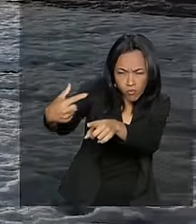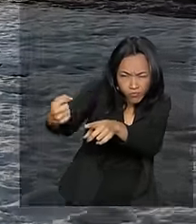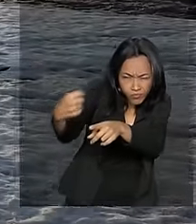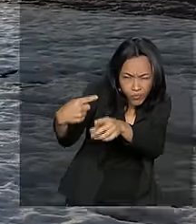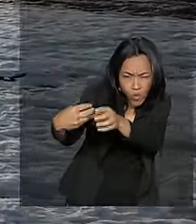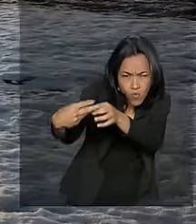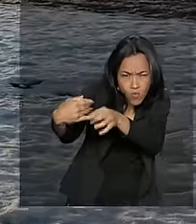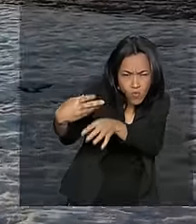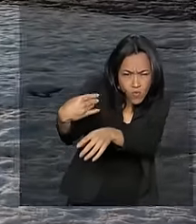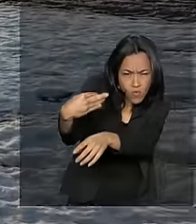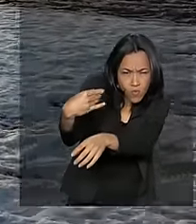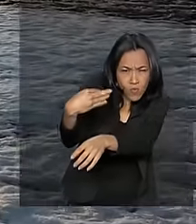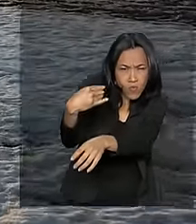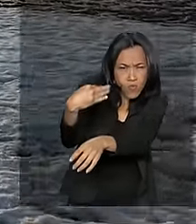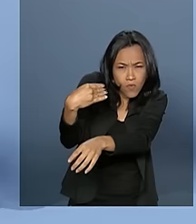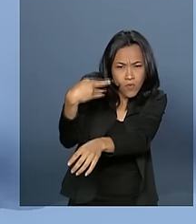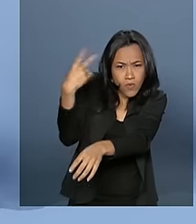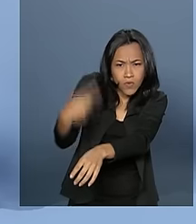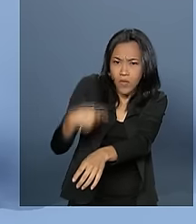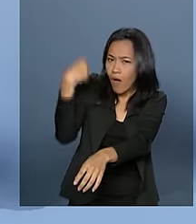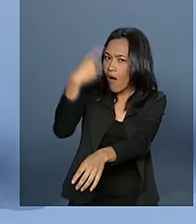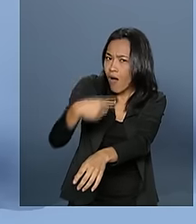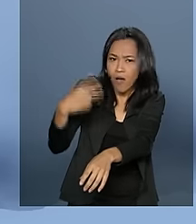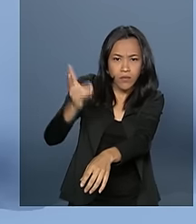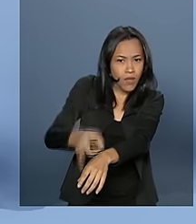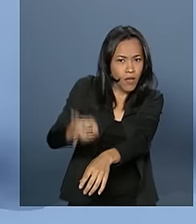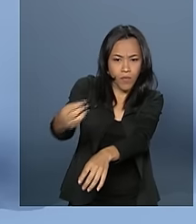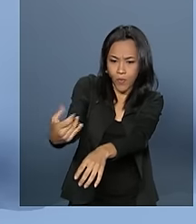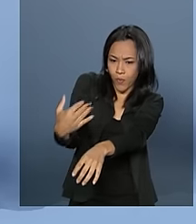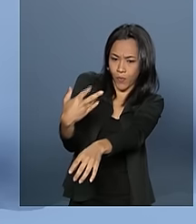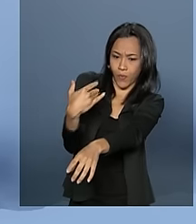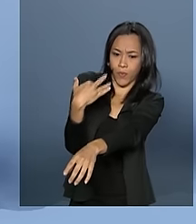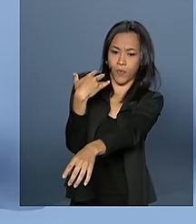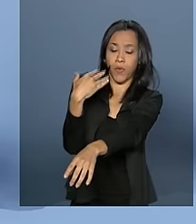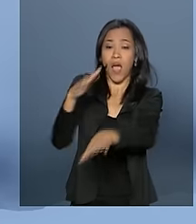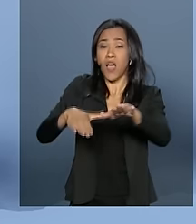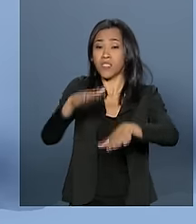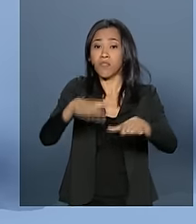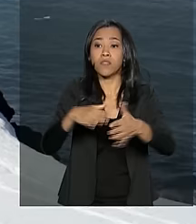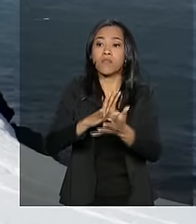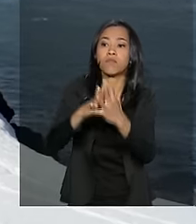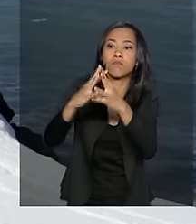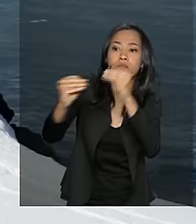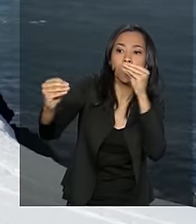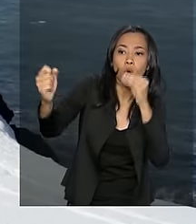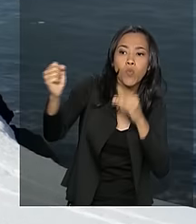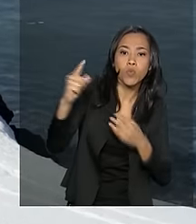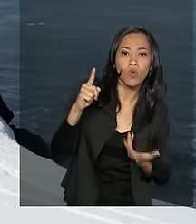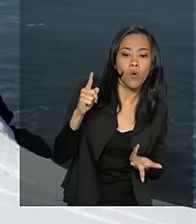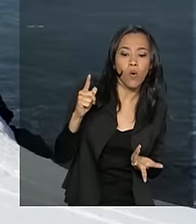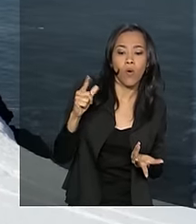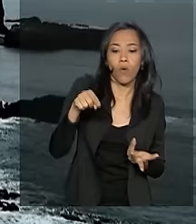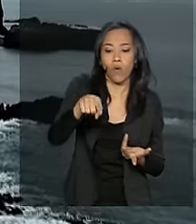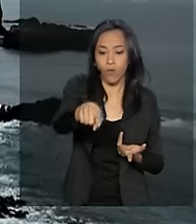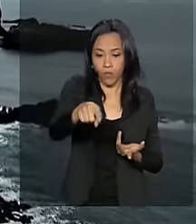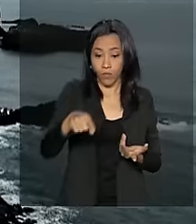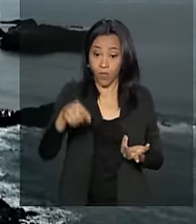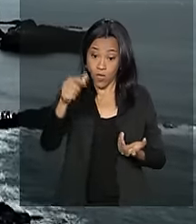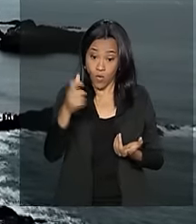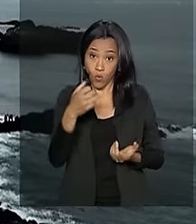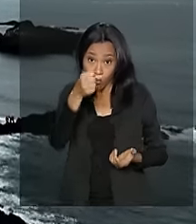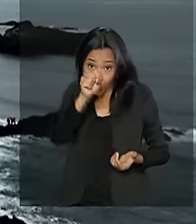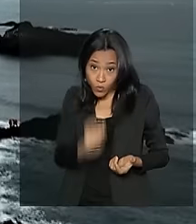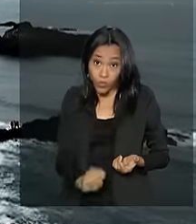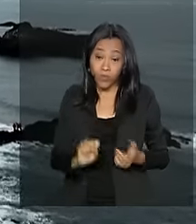ilumina quase tudo, o tempo todo. E em outros períodos, fica muito ausente. O sul do mundo, região